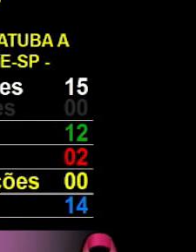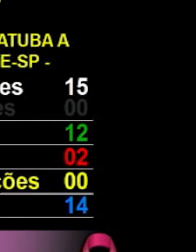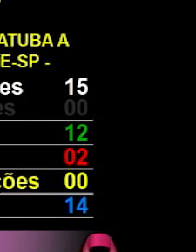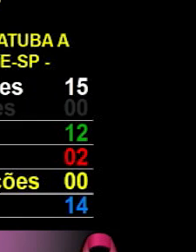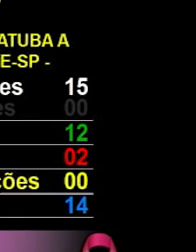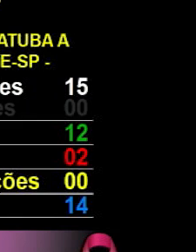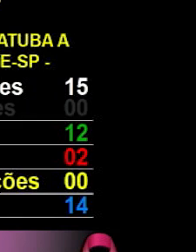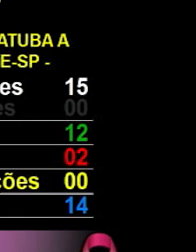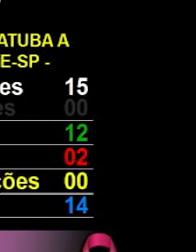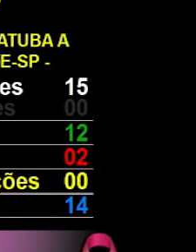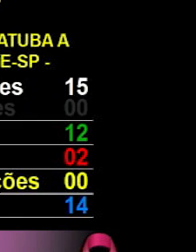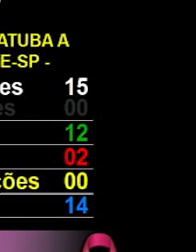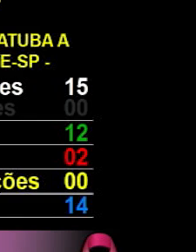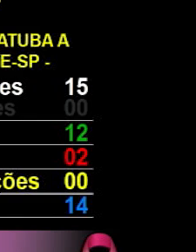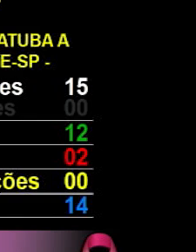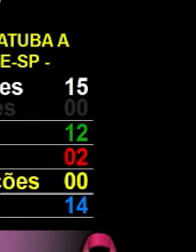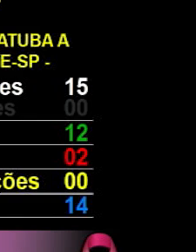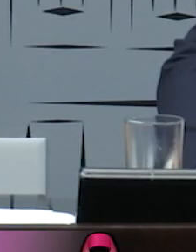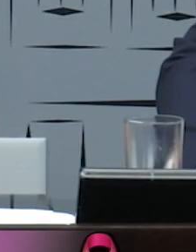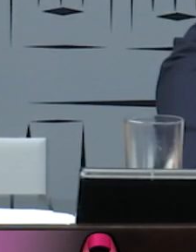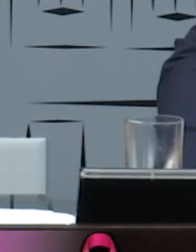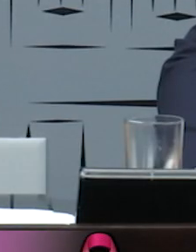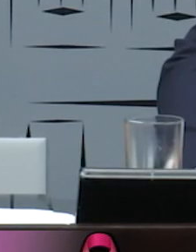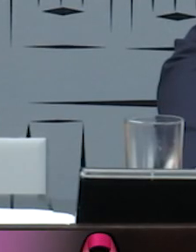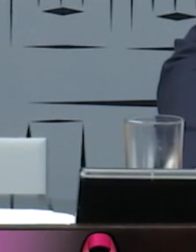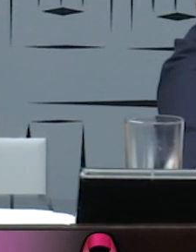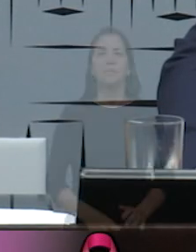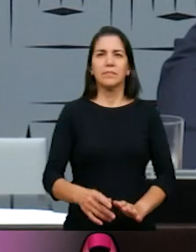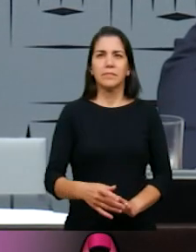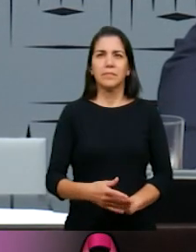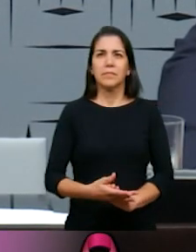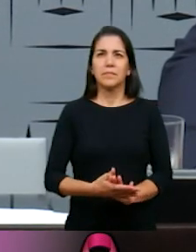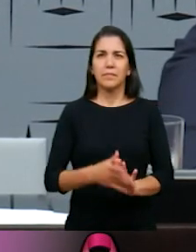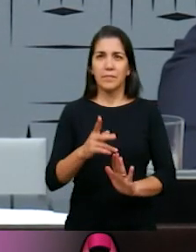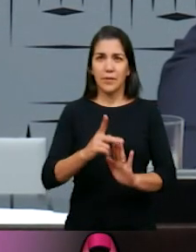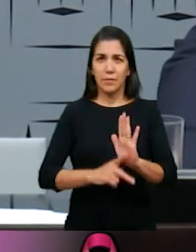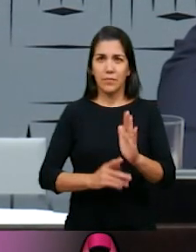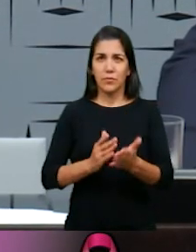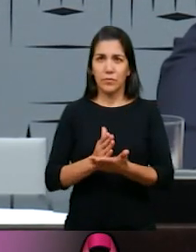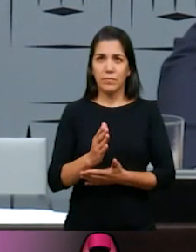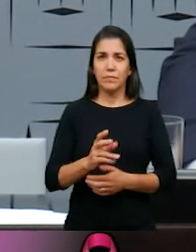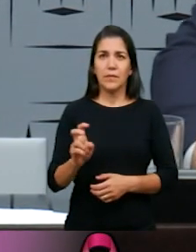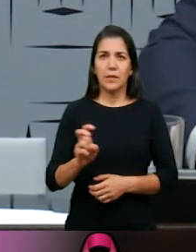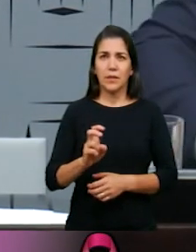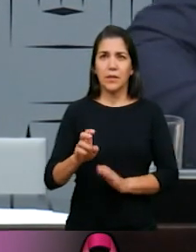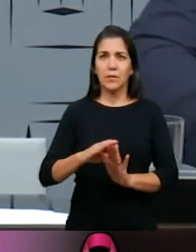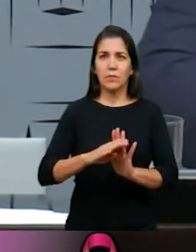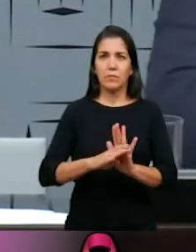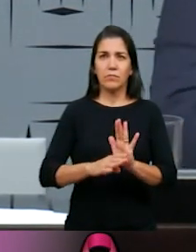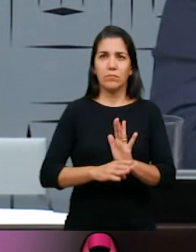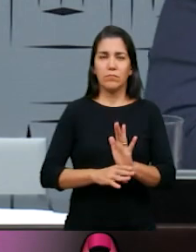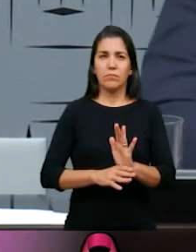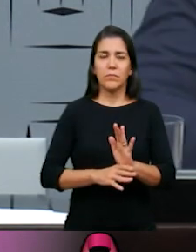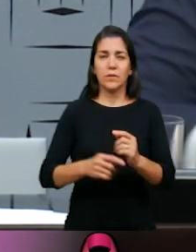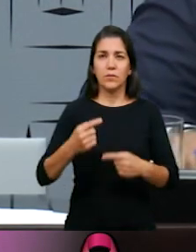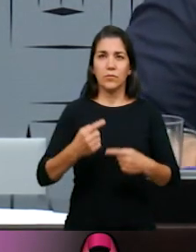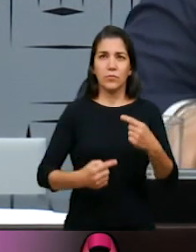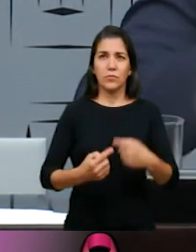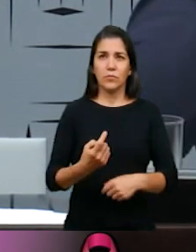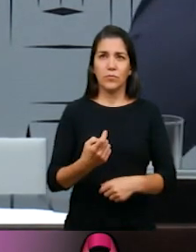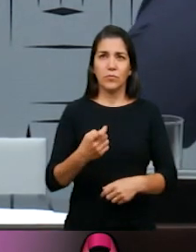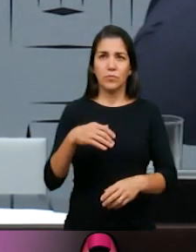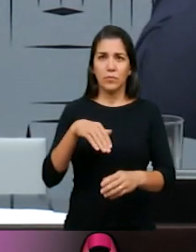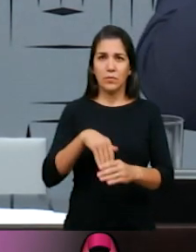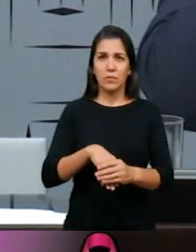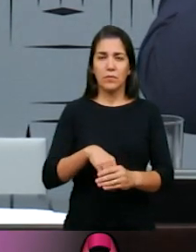Doze votos sim, dois votos não, o projeto foi aprovado. Quinto item, discussão única